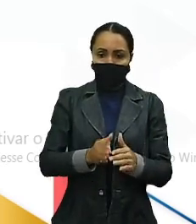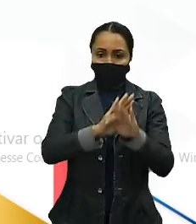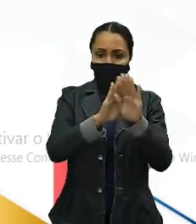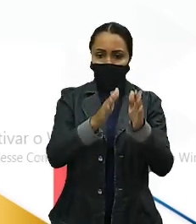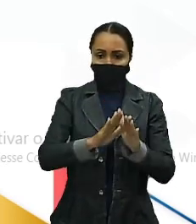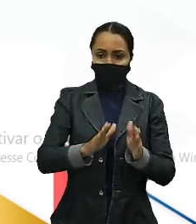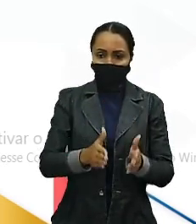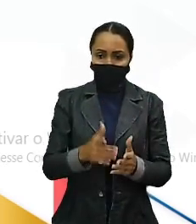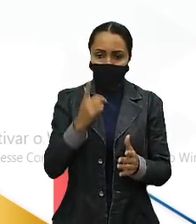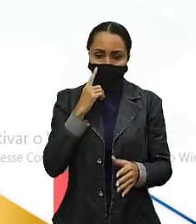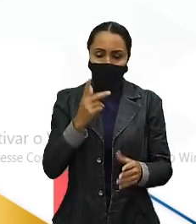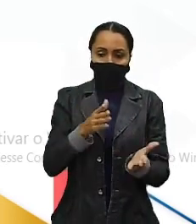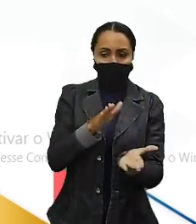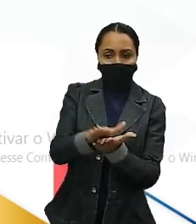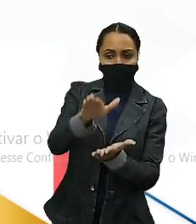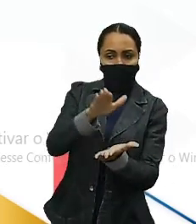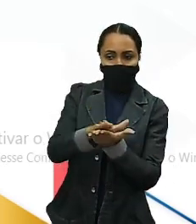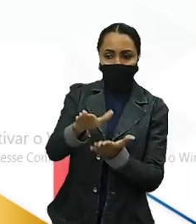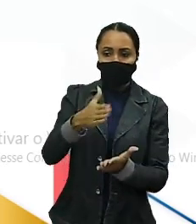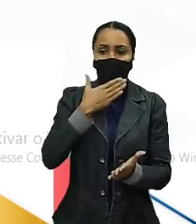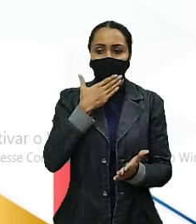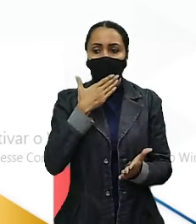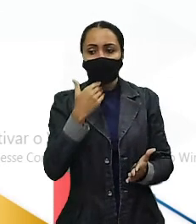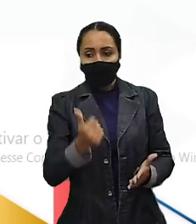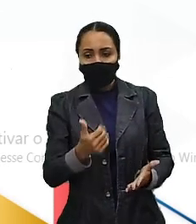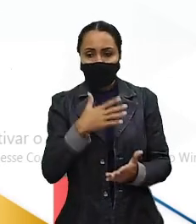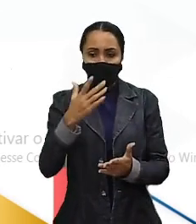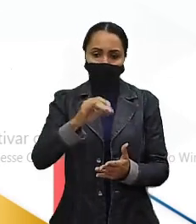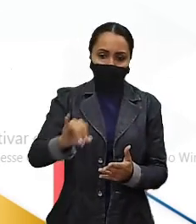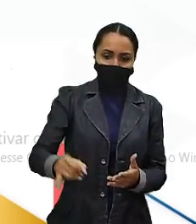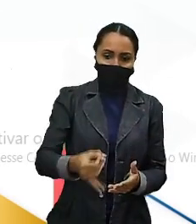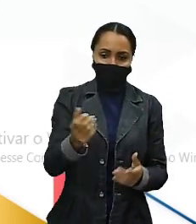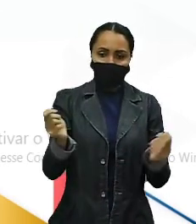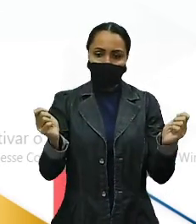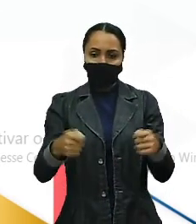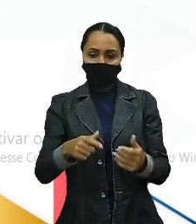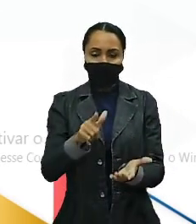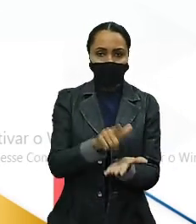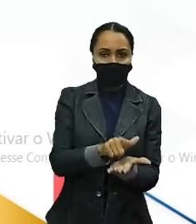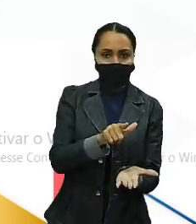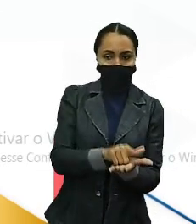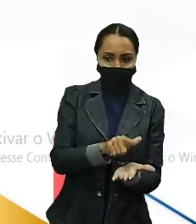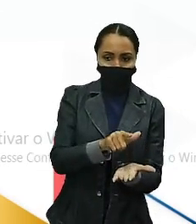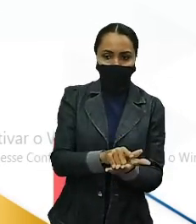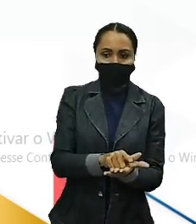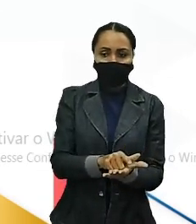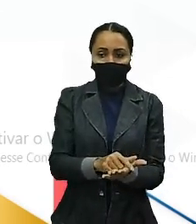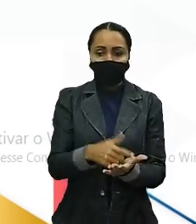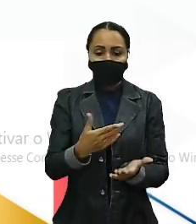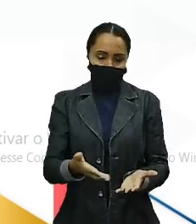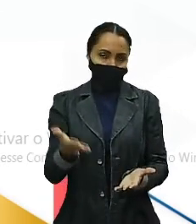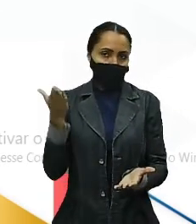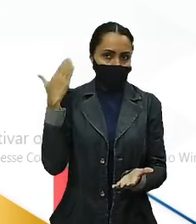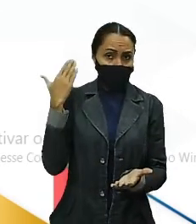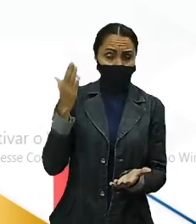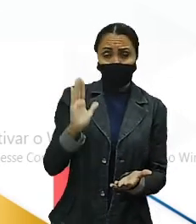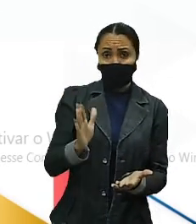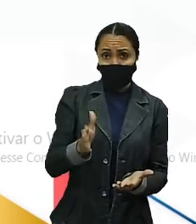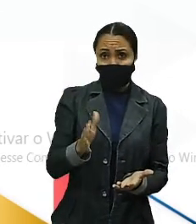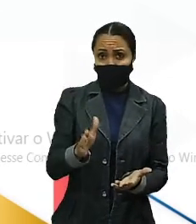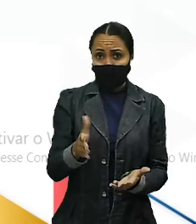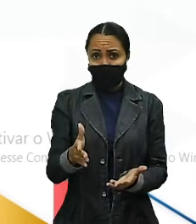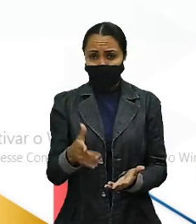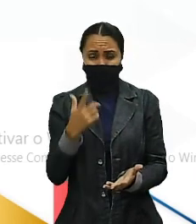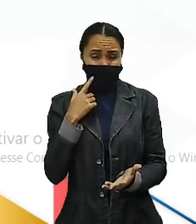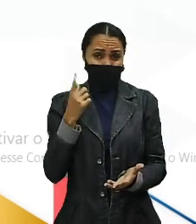como são montadas as publicações e ao melhor aproveitamento possível do papel disponível, porque naquela época já era raro